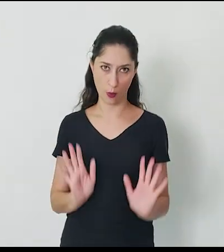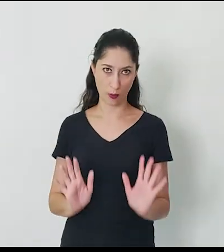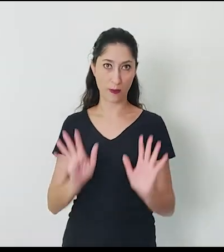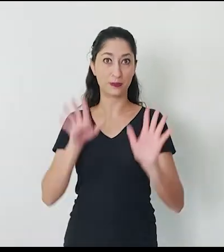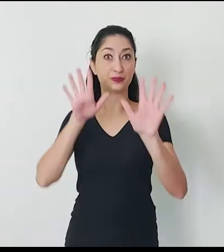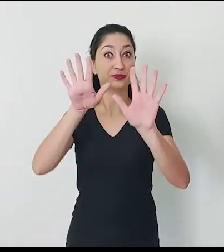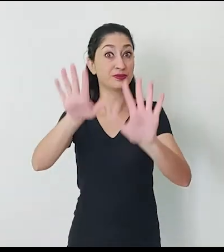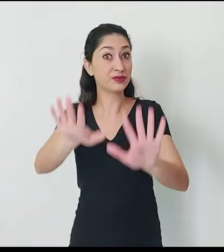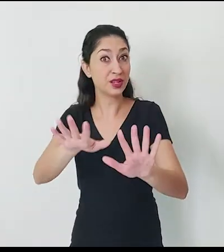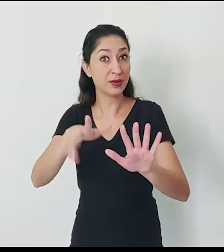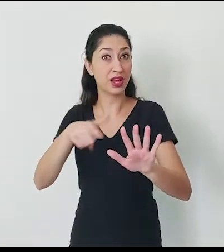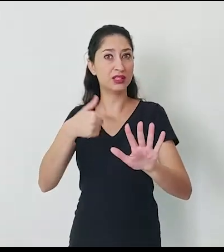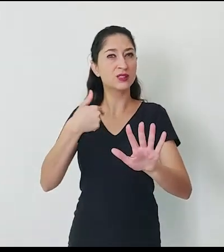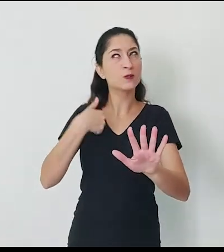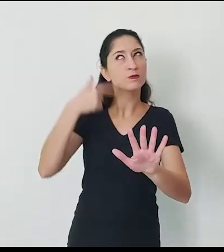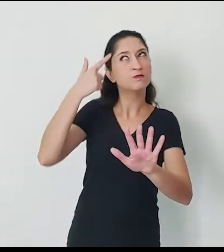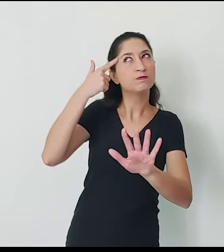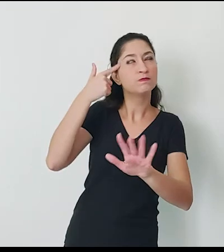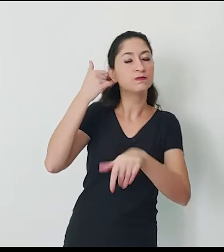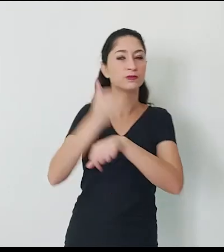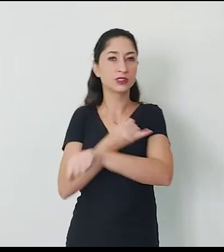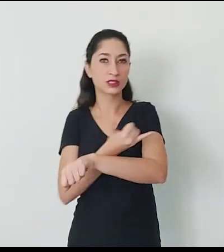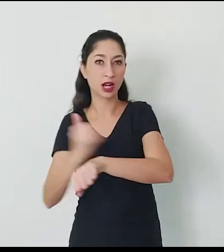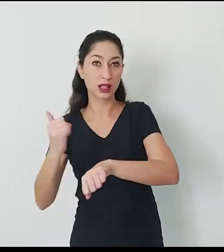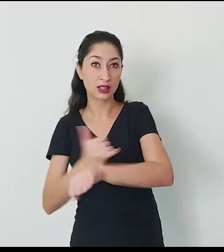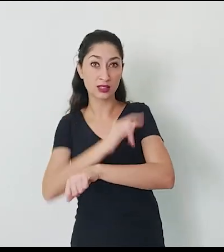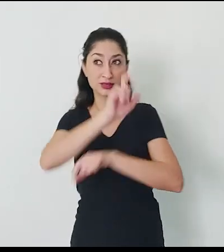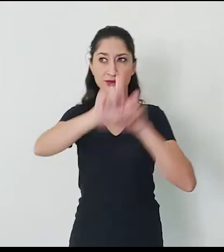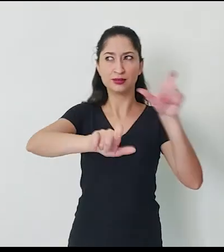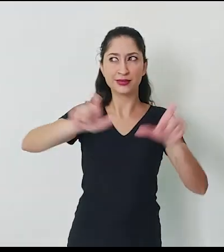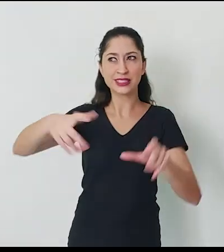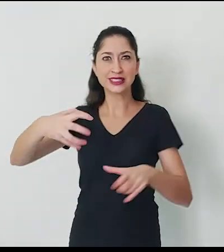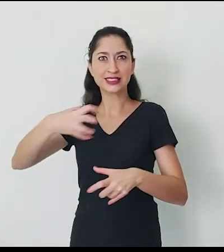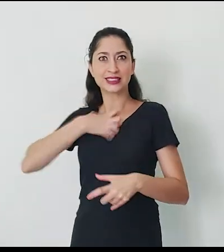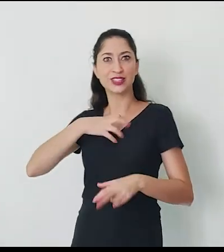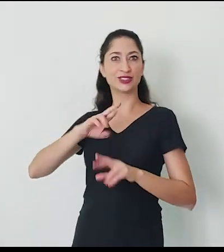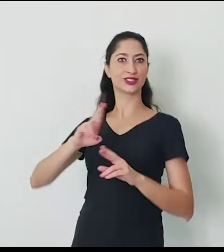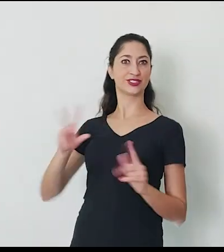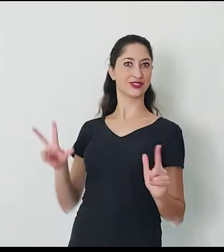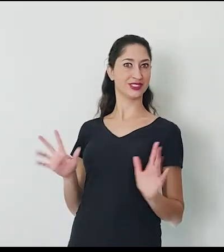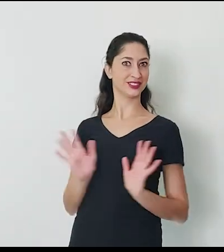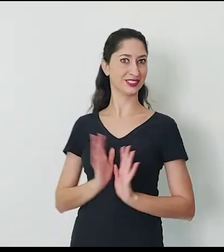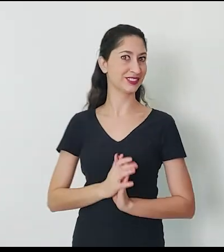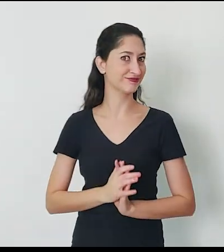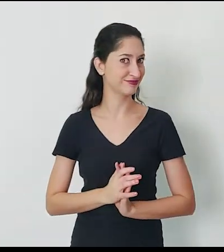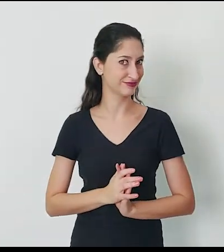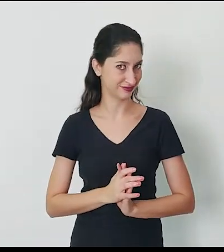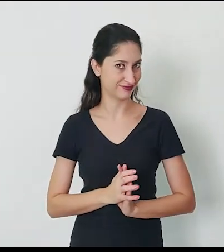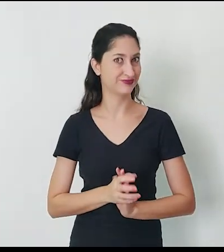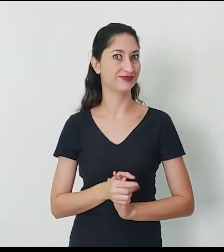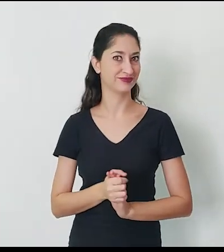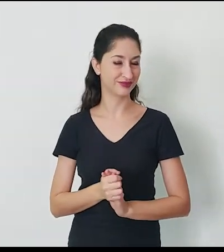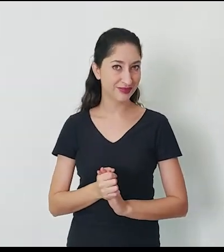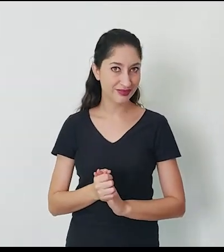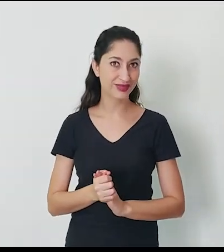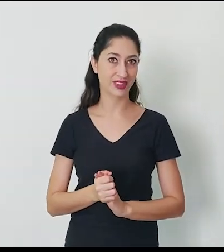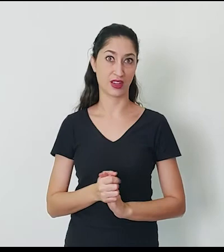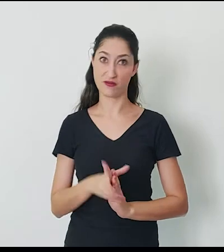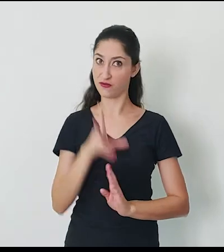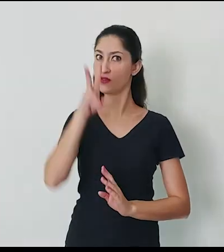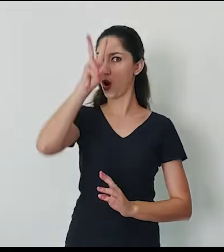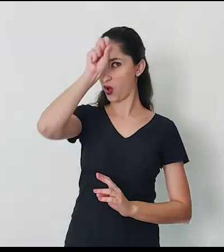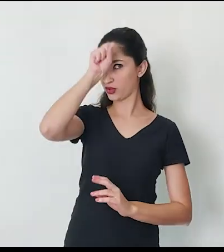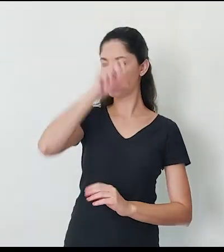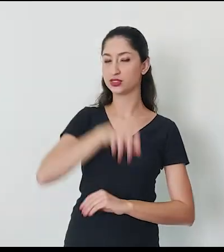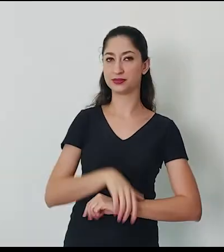a originalidade e a naturalidade das coisas, mas tudo que eu faço ali um pouco mais pensado causa um impacto diferente,